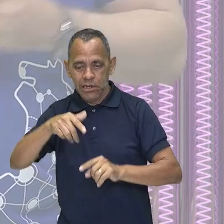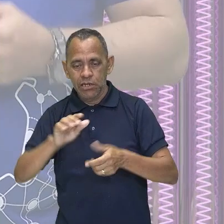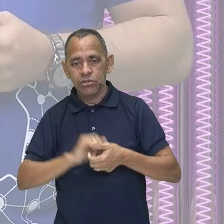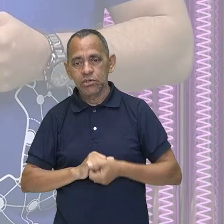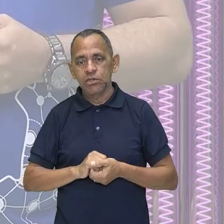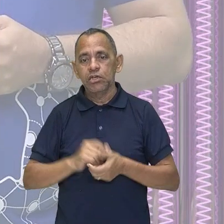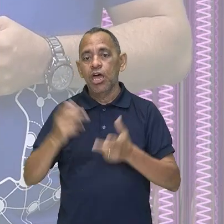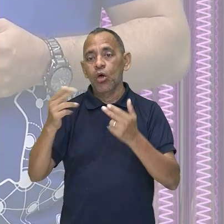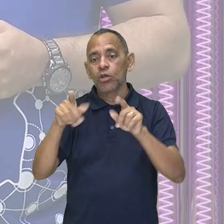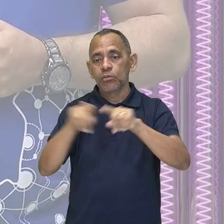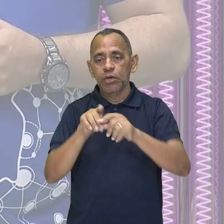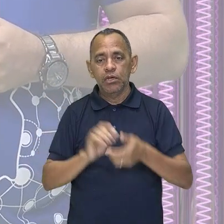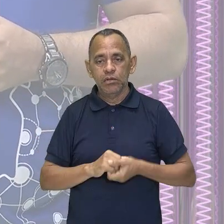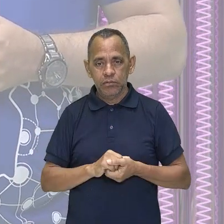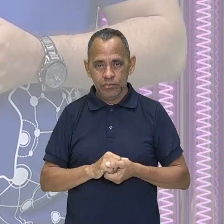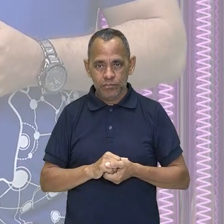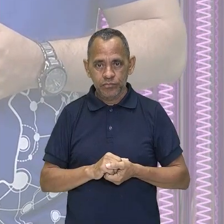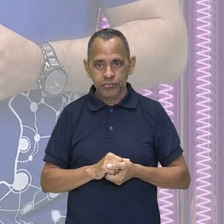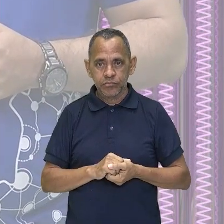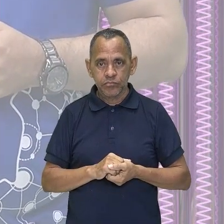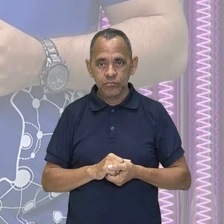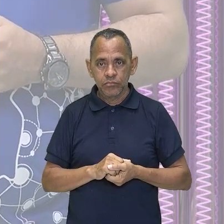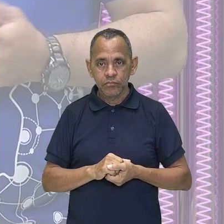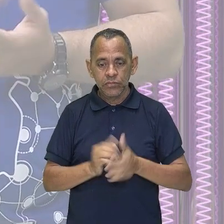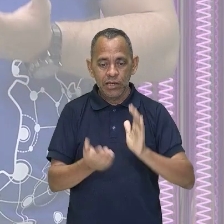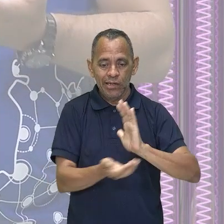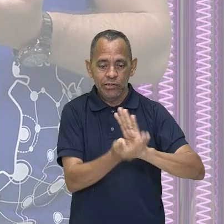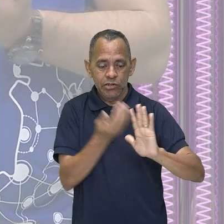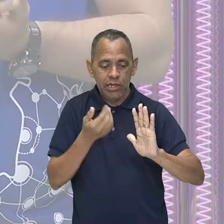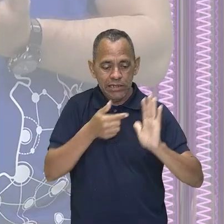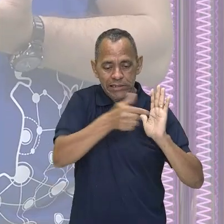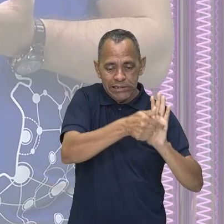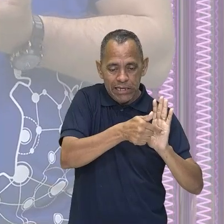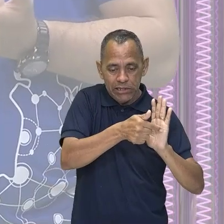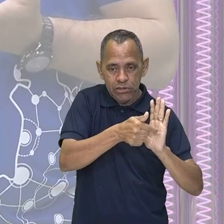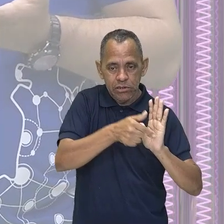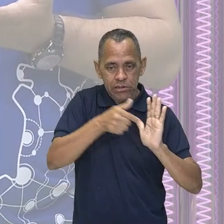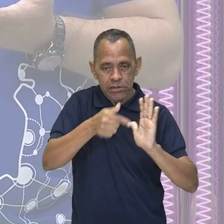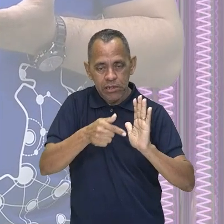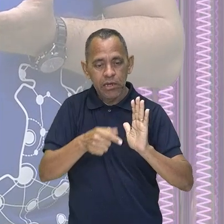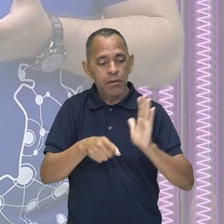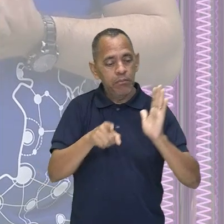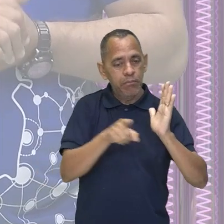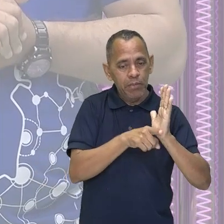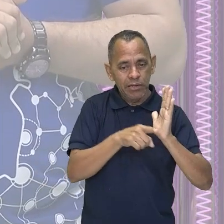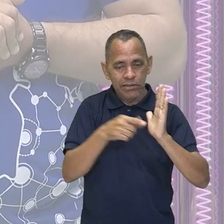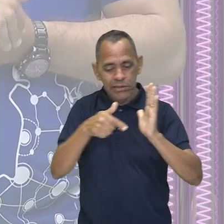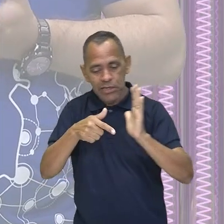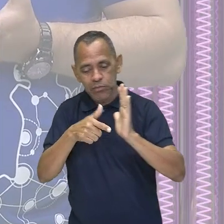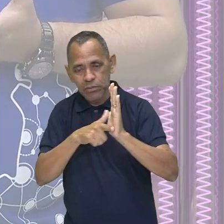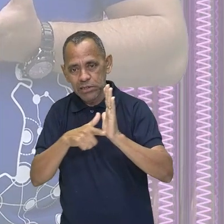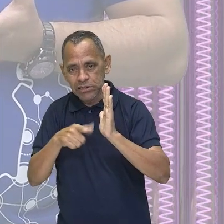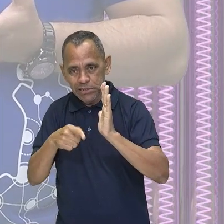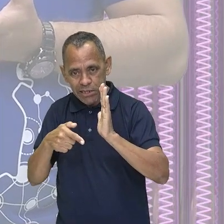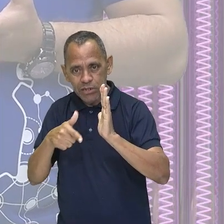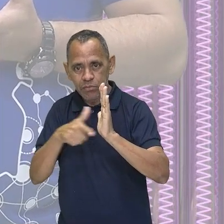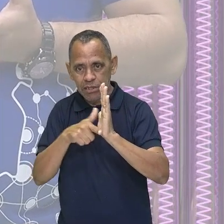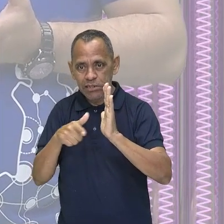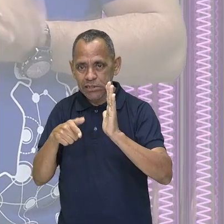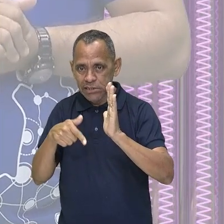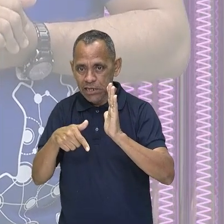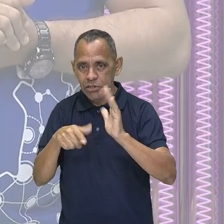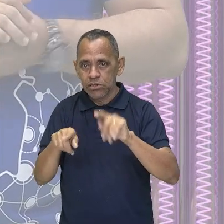tirar 3 vezes ali o 7. Então, é menos 7, menos 7, menos 7. Observe que o 7